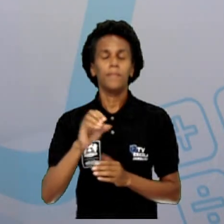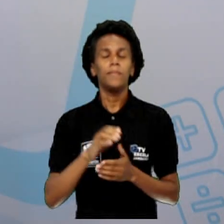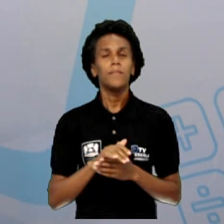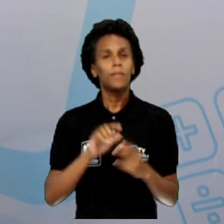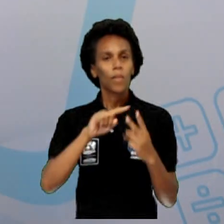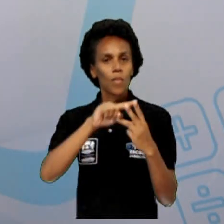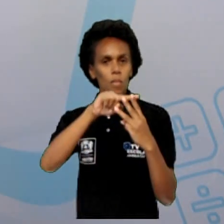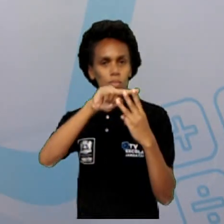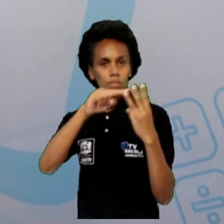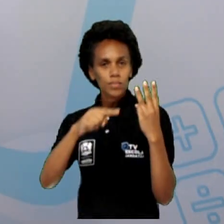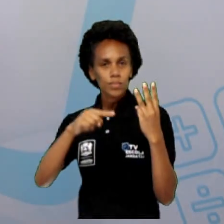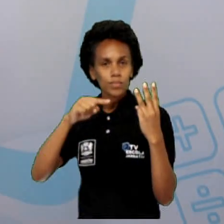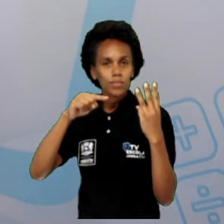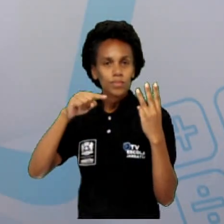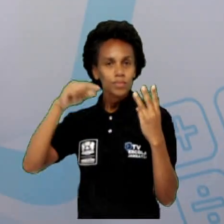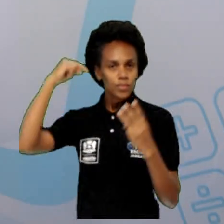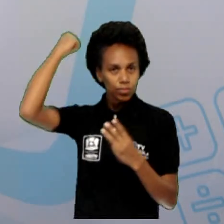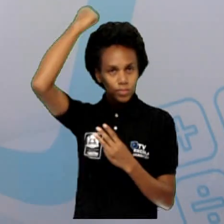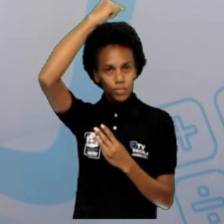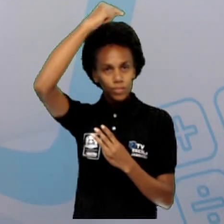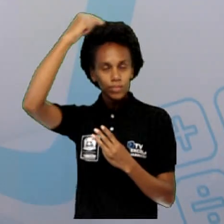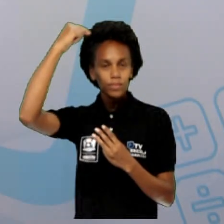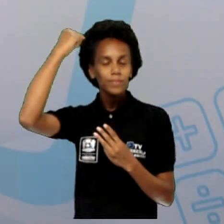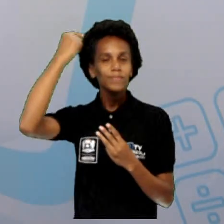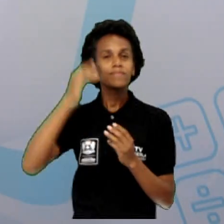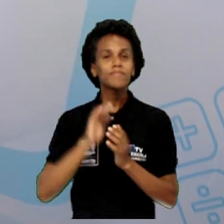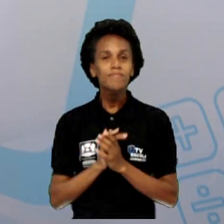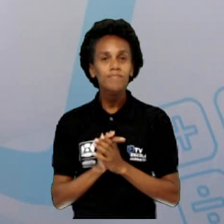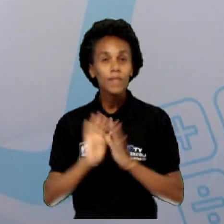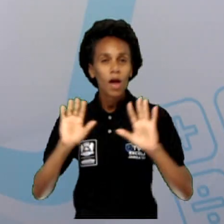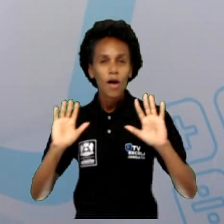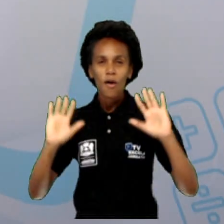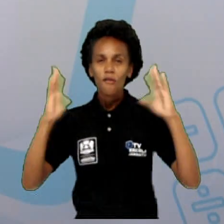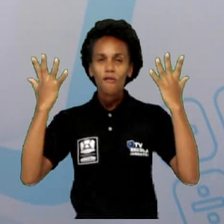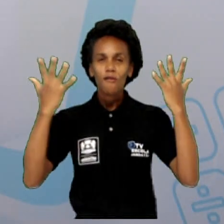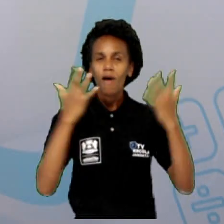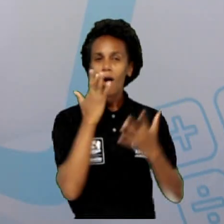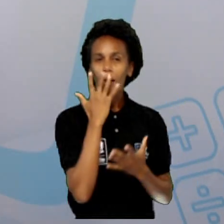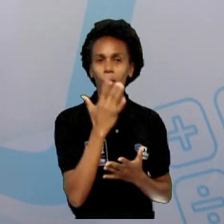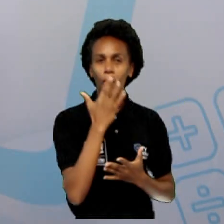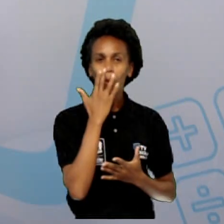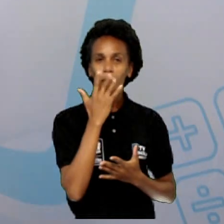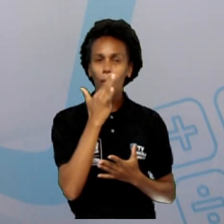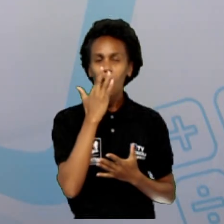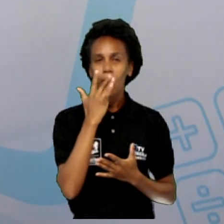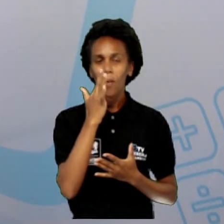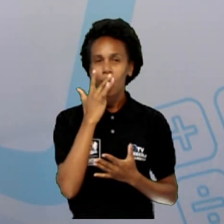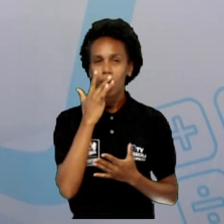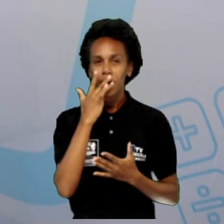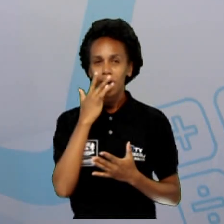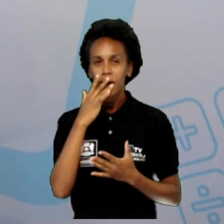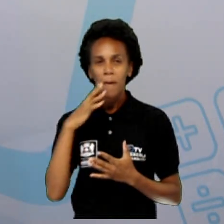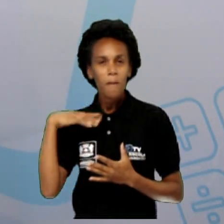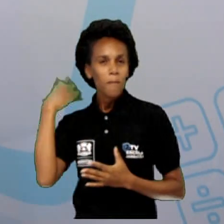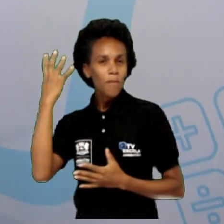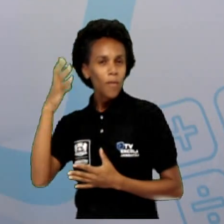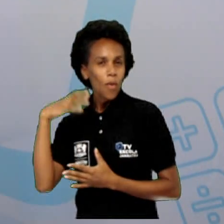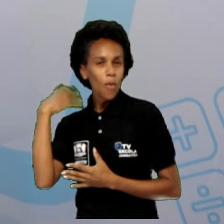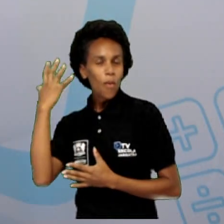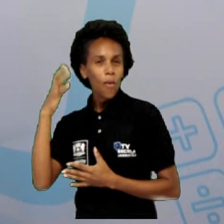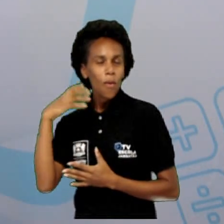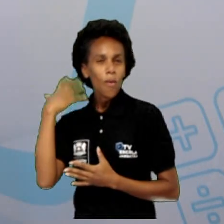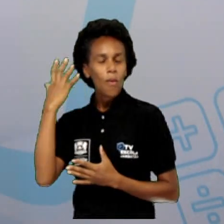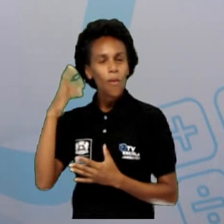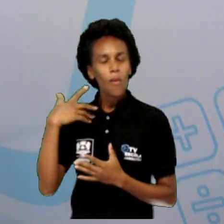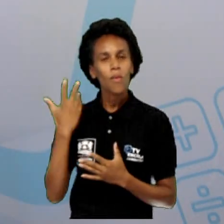musical, tá? O povo costuma comemorar com o forró, quadrilha, tá?